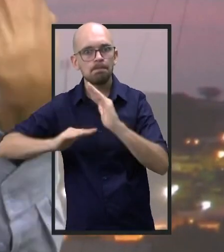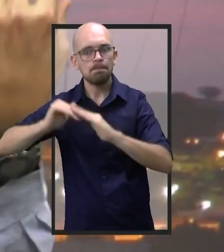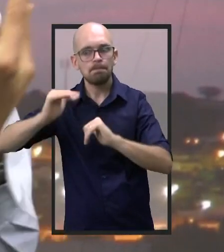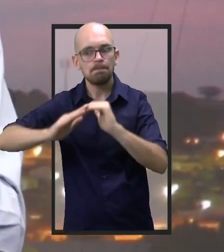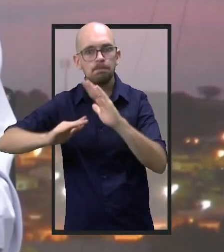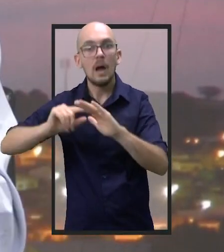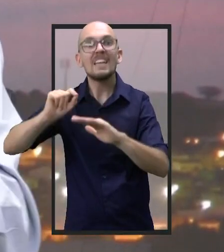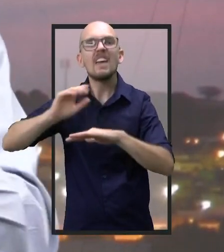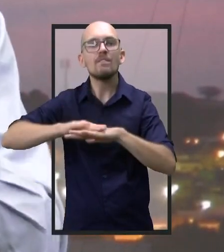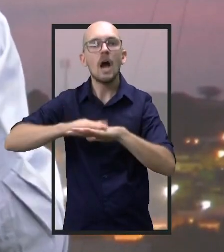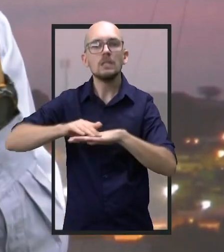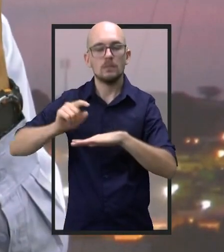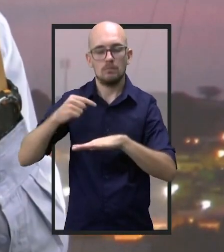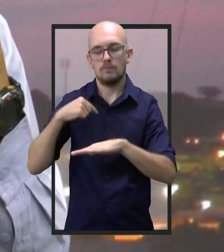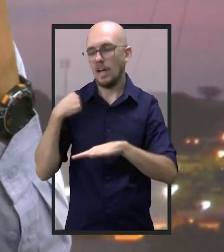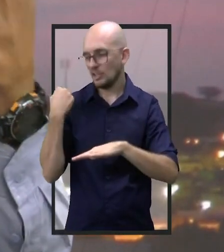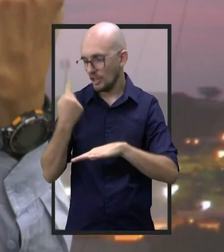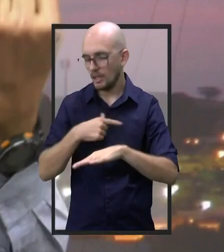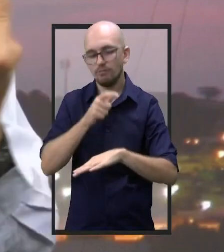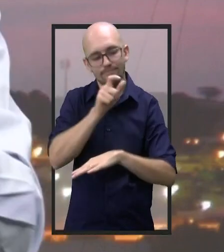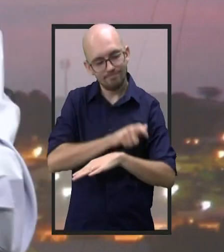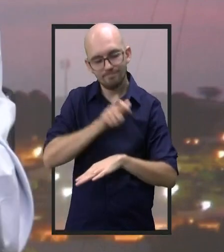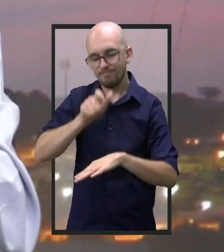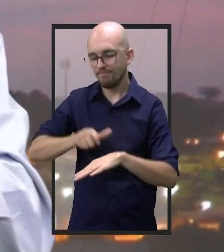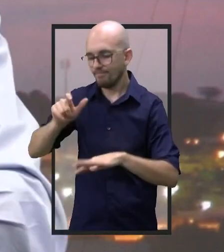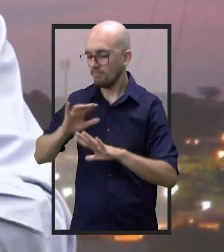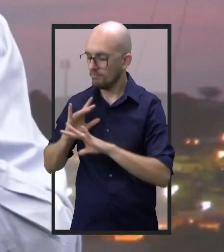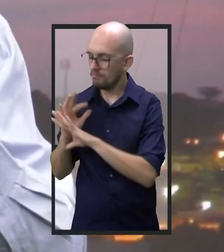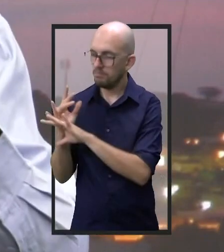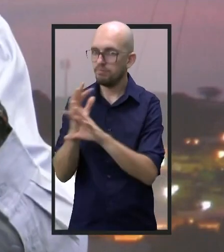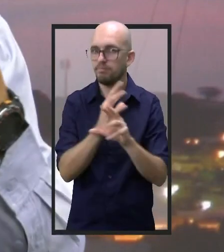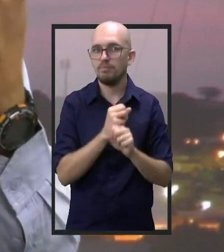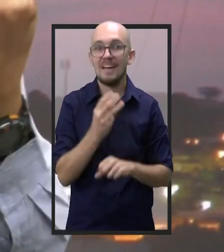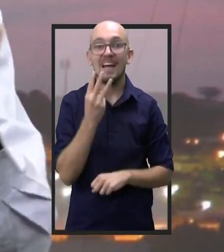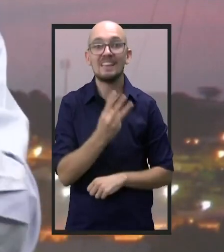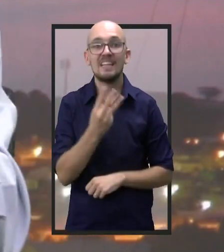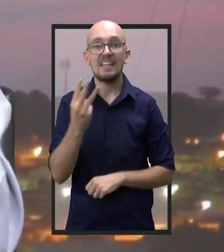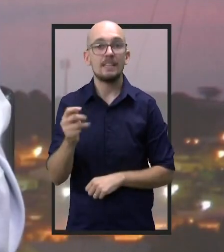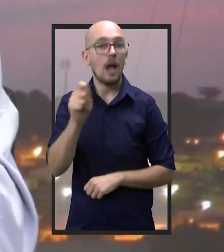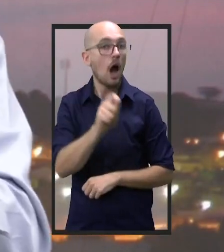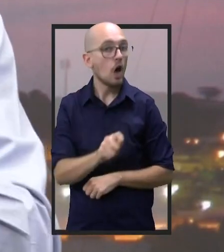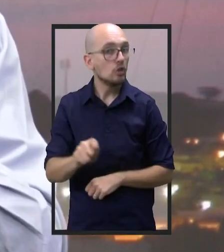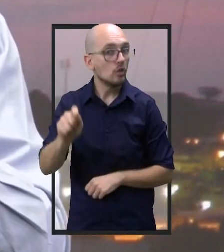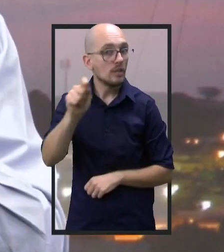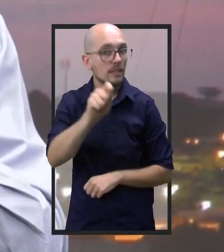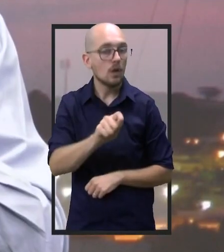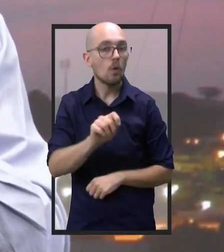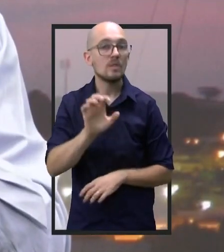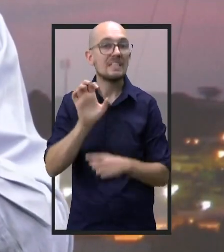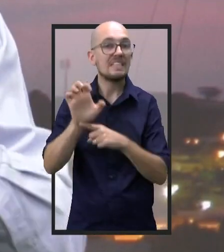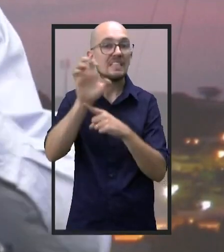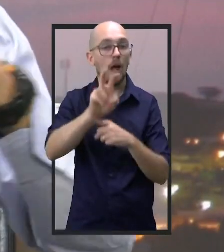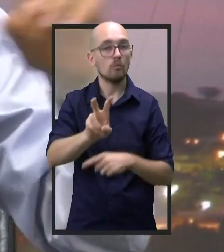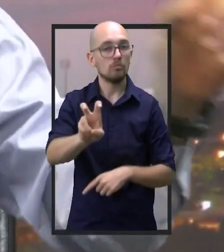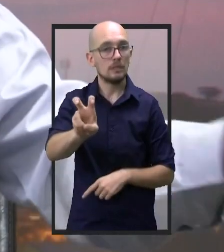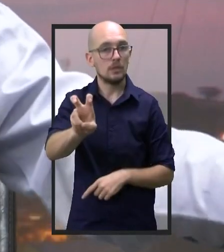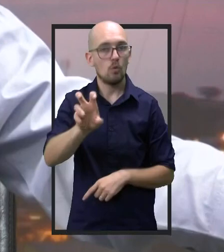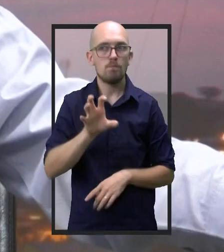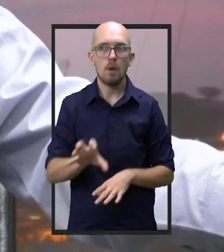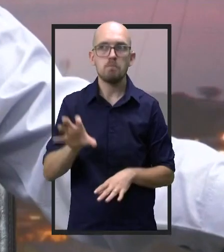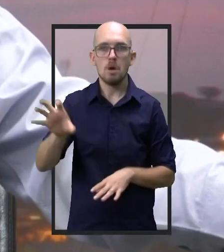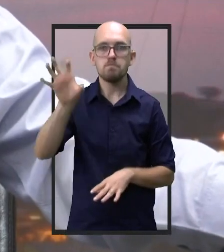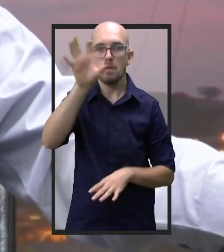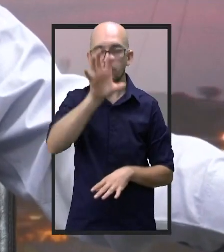Somos todos nós. São 33 associações nos 5 estados que tem desde os